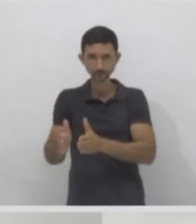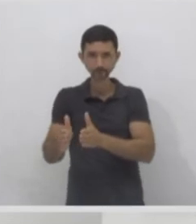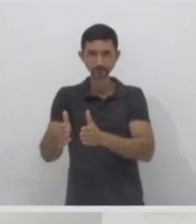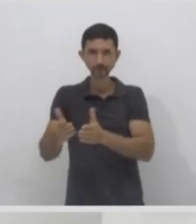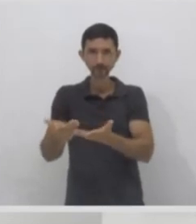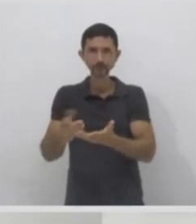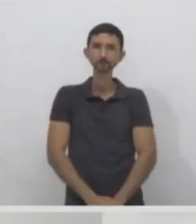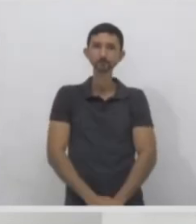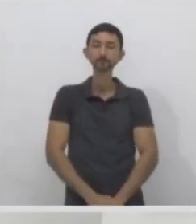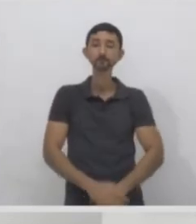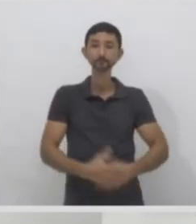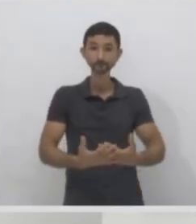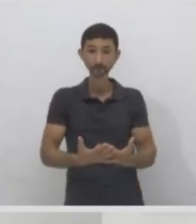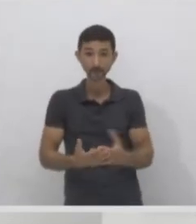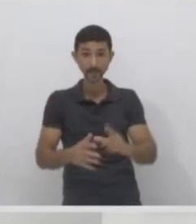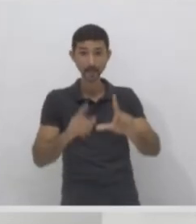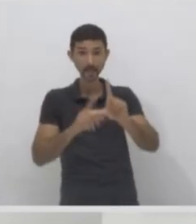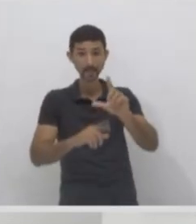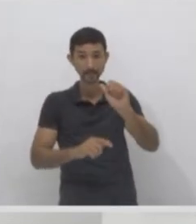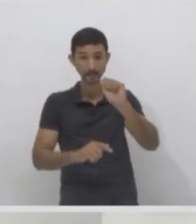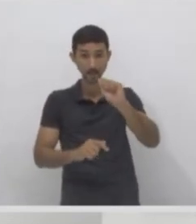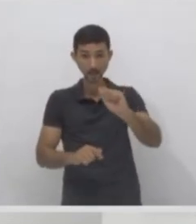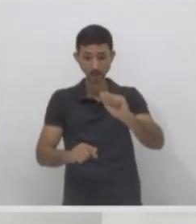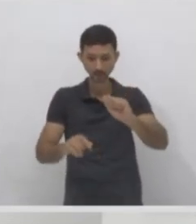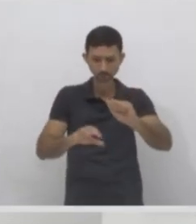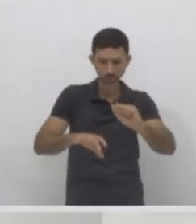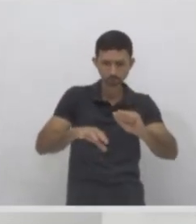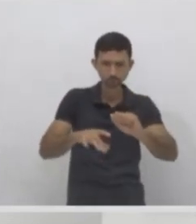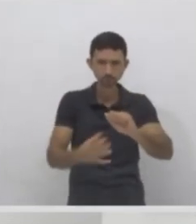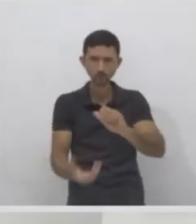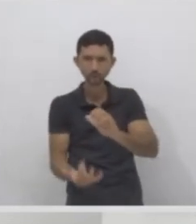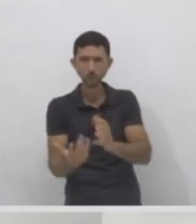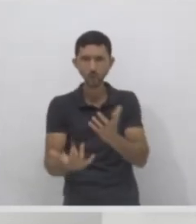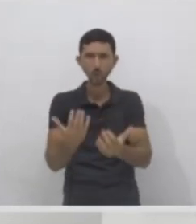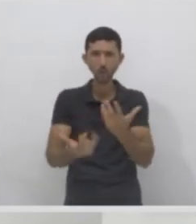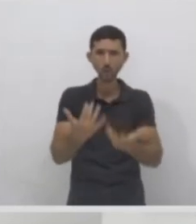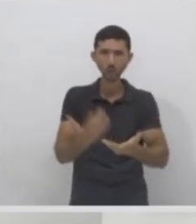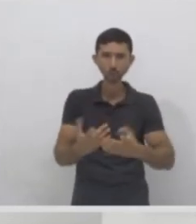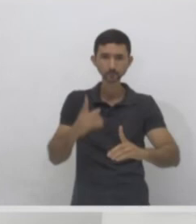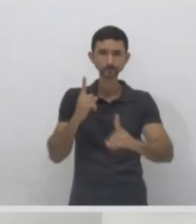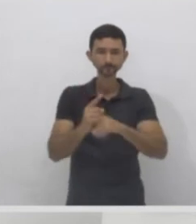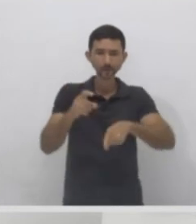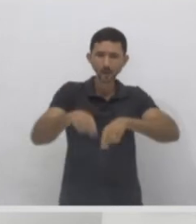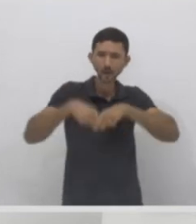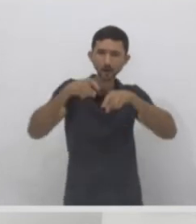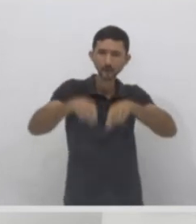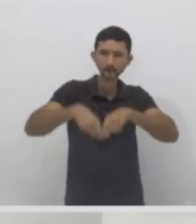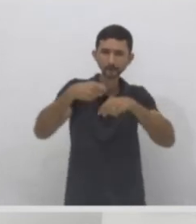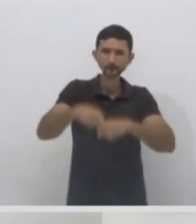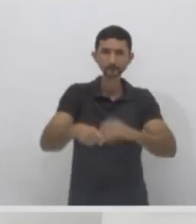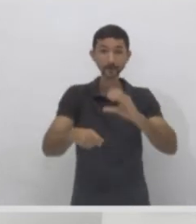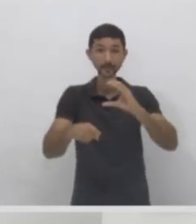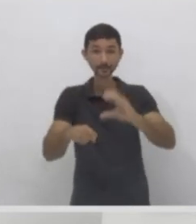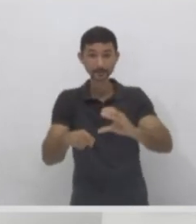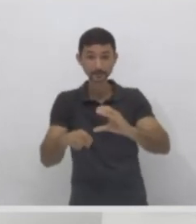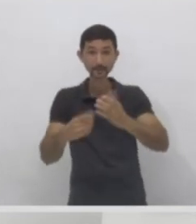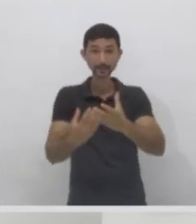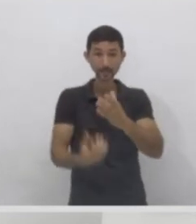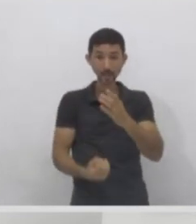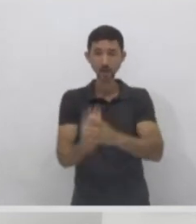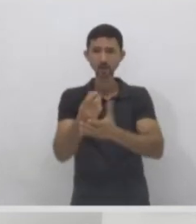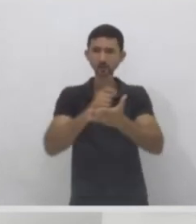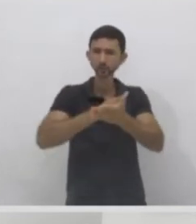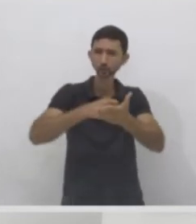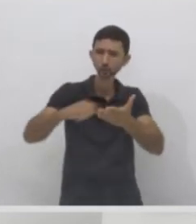história é... Letra A, o domínio do fogo. Letra B, a descoberta da agricultura. Letra C, a invenção da